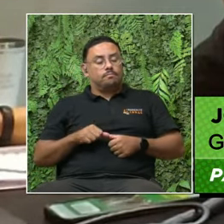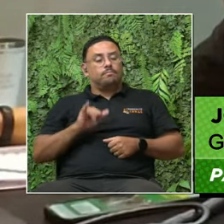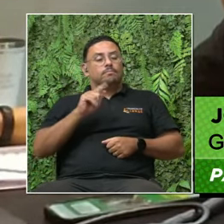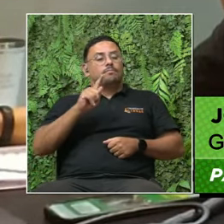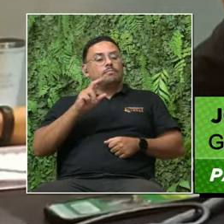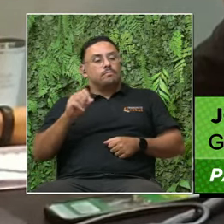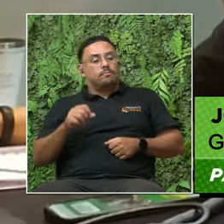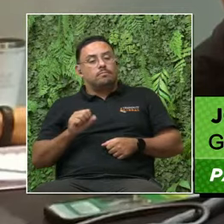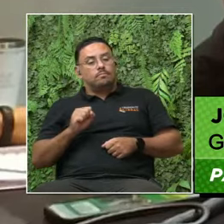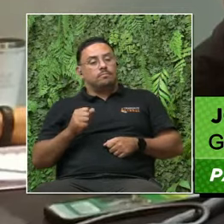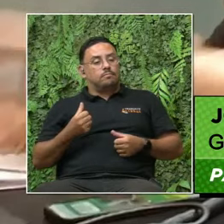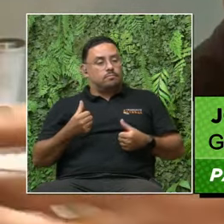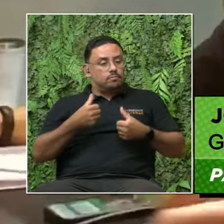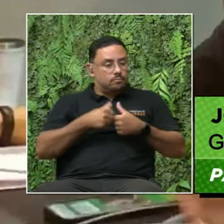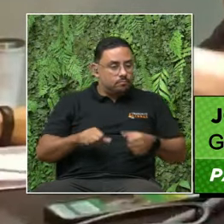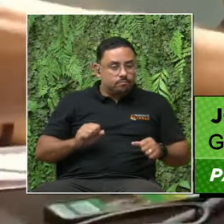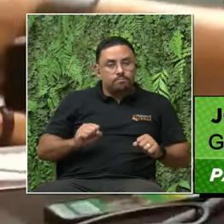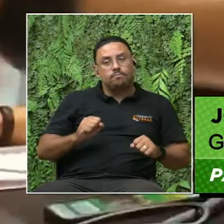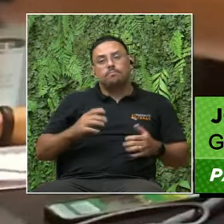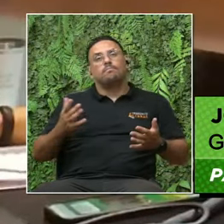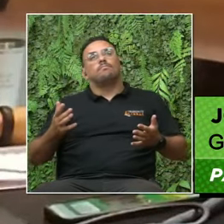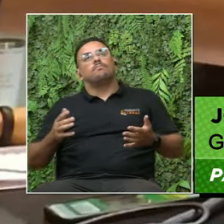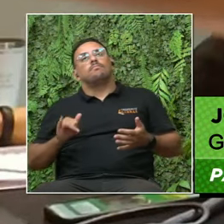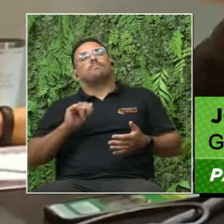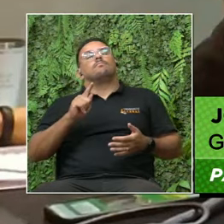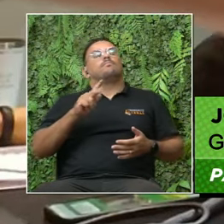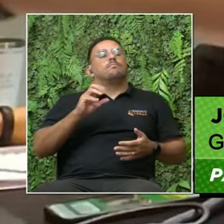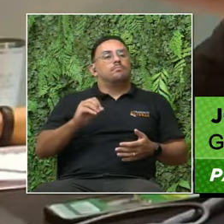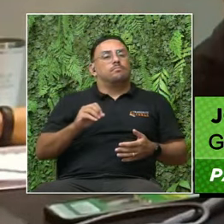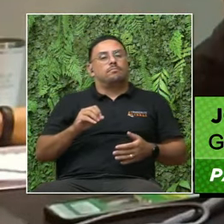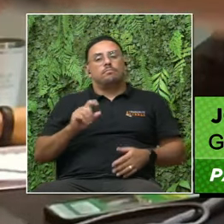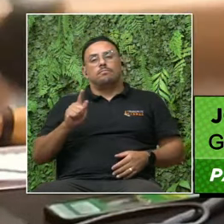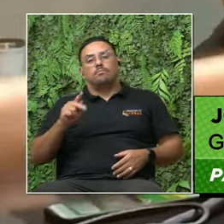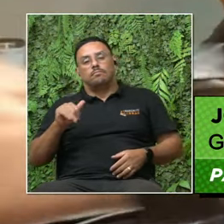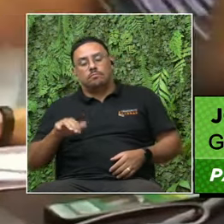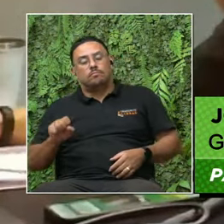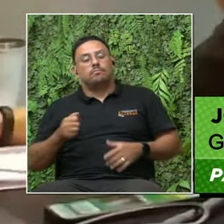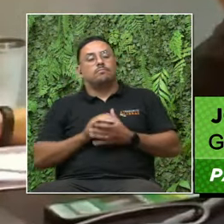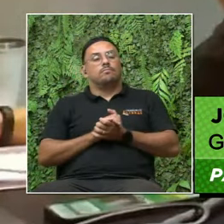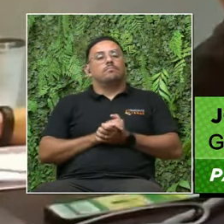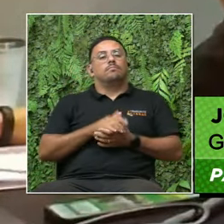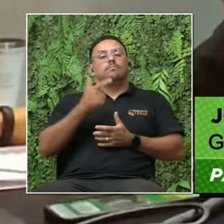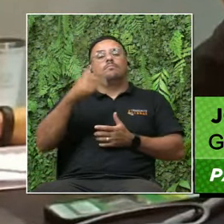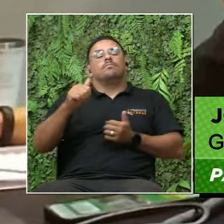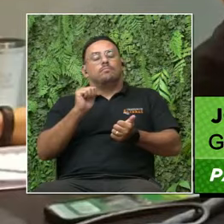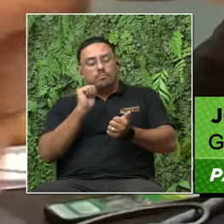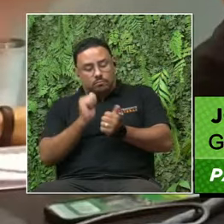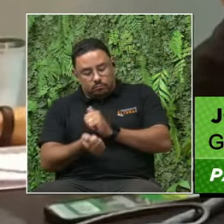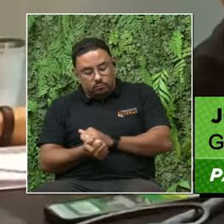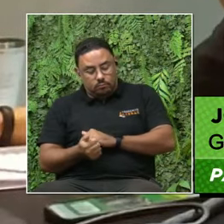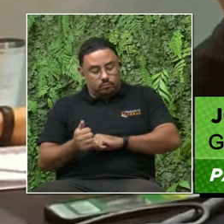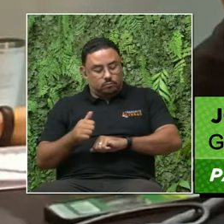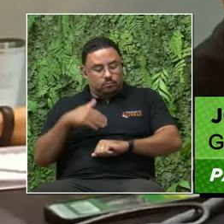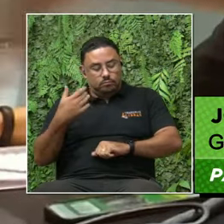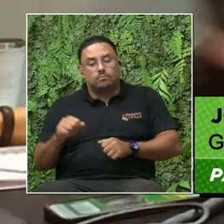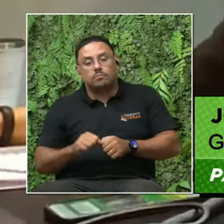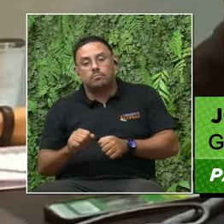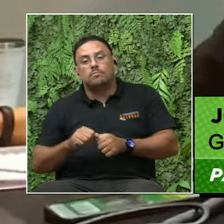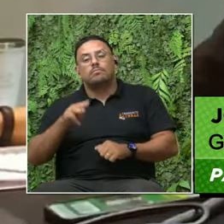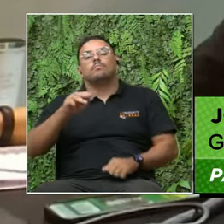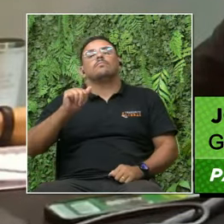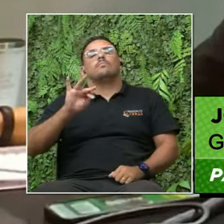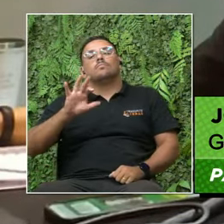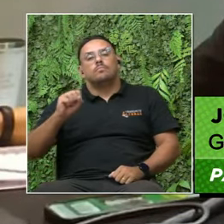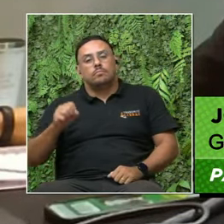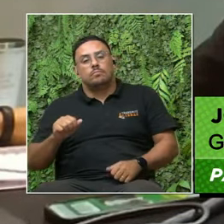poderia ter de repente colocado um o Igor Gomes recar o Igor Gomes colocar um outro jogador de lado de Campo colocar o Mariano